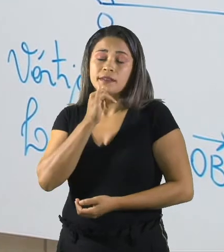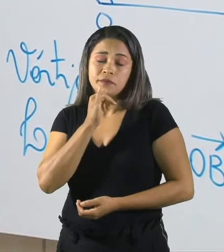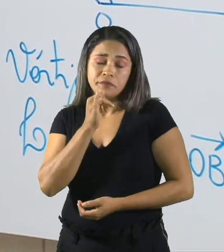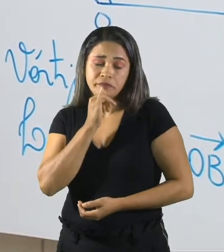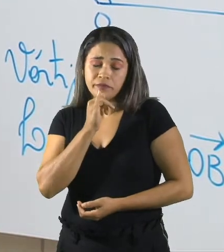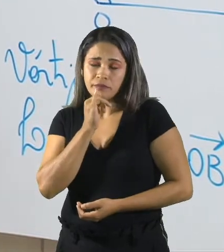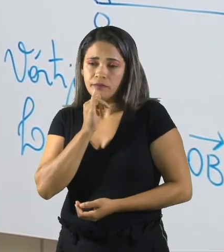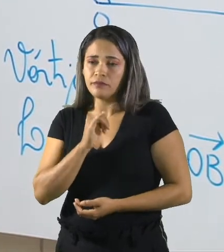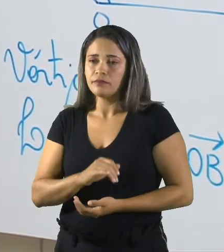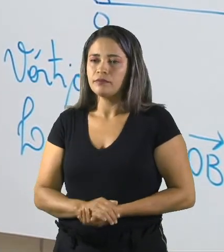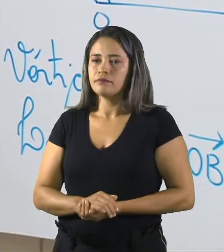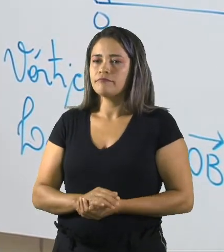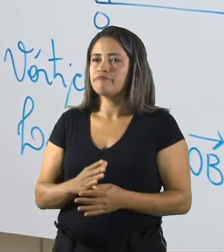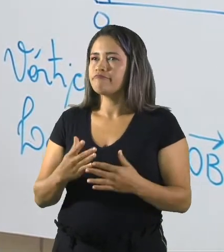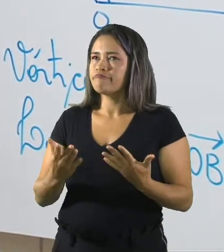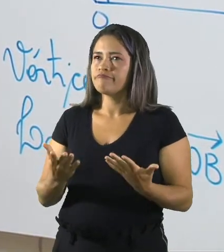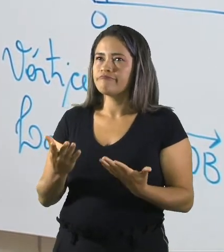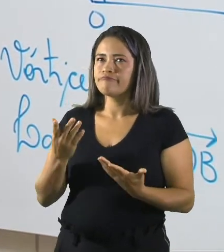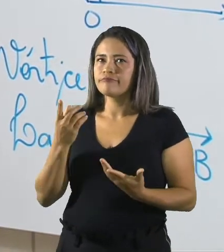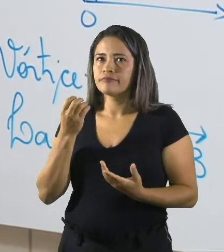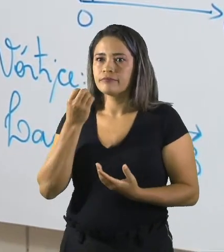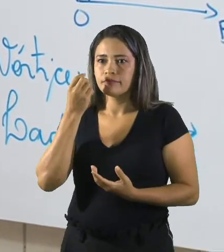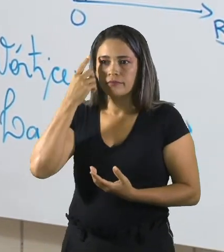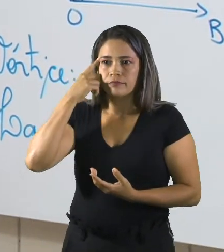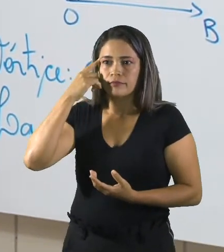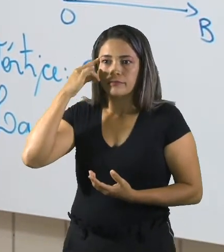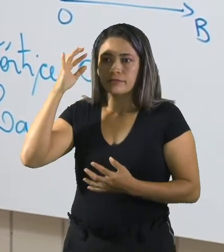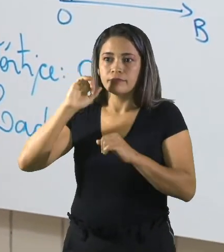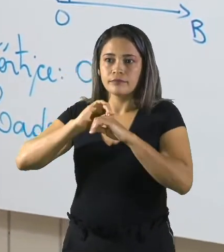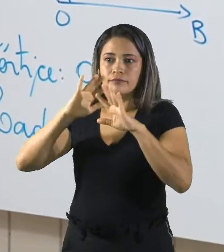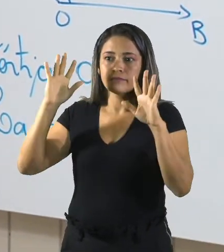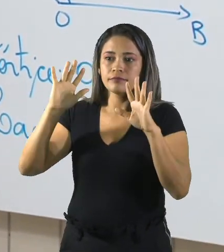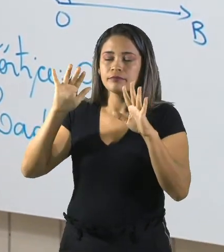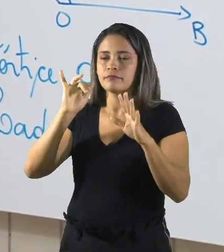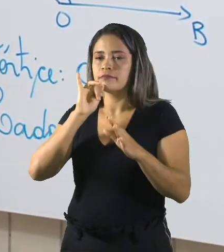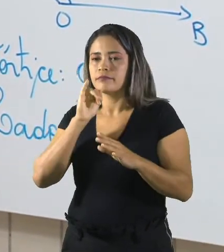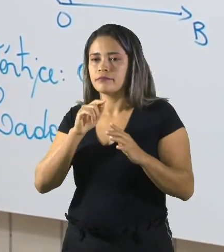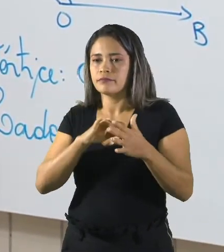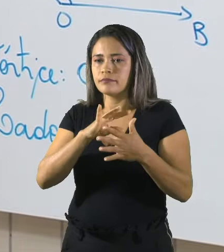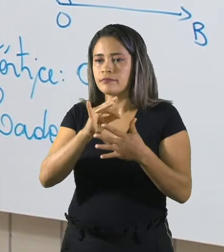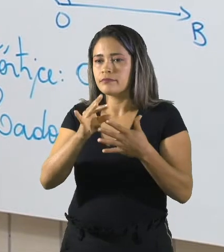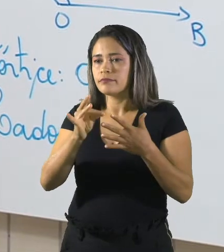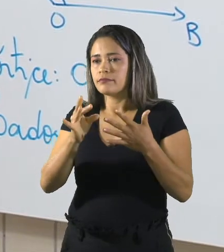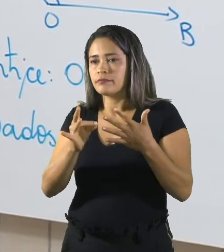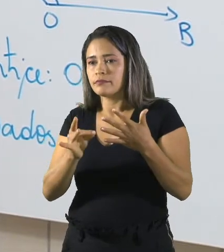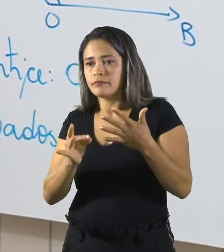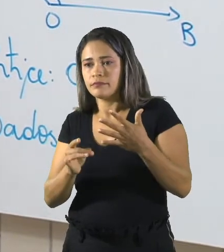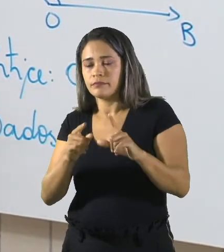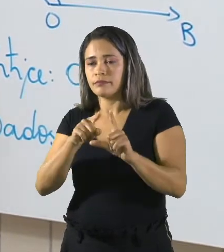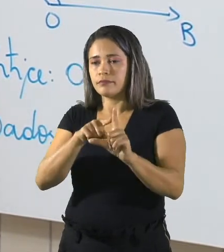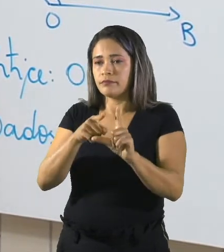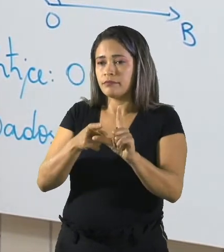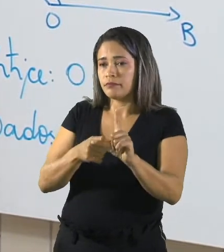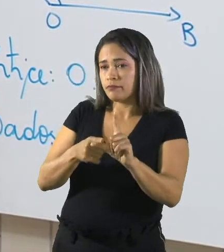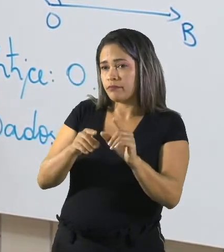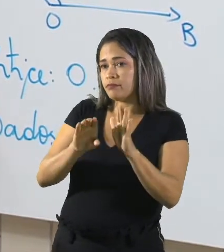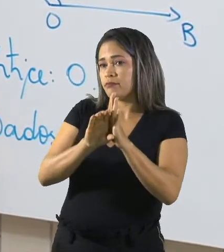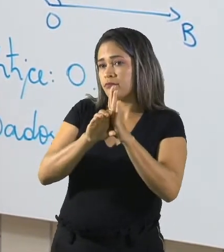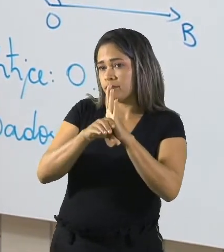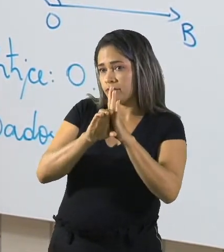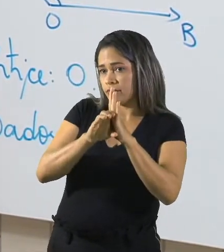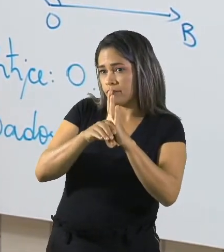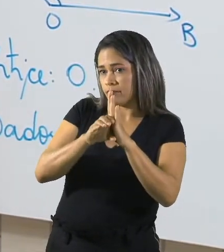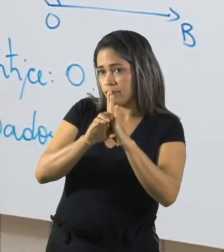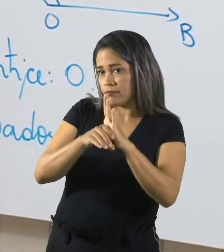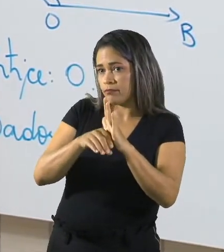gente clarifica um pouco as ideias a respeito dos elementos de um ângulo, sobretudo os conceitos de vértice e